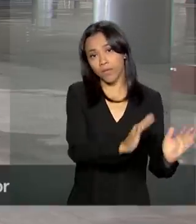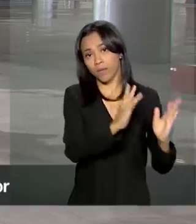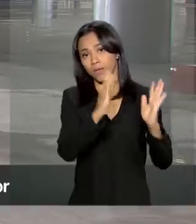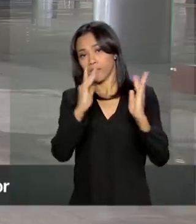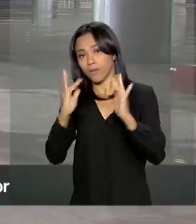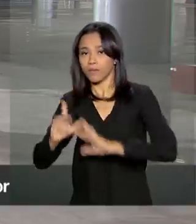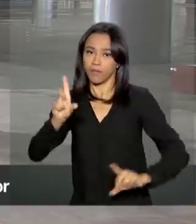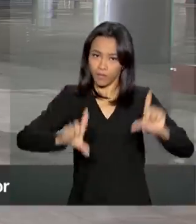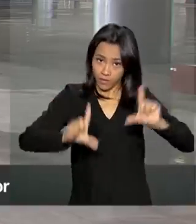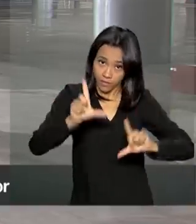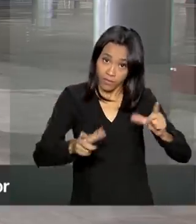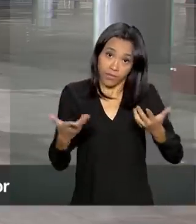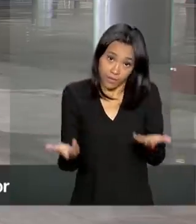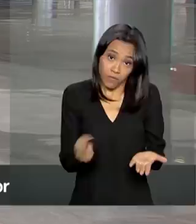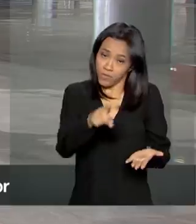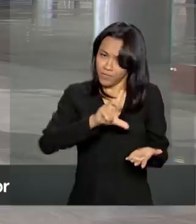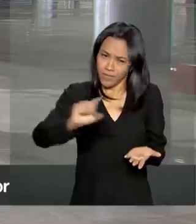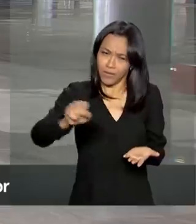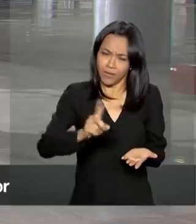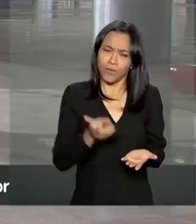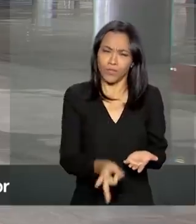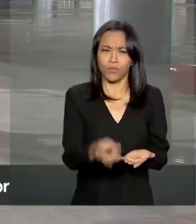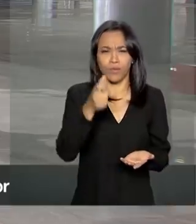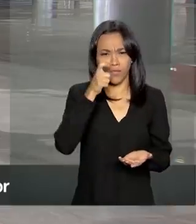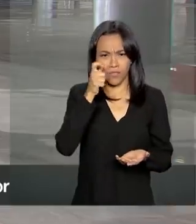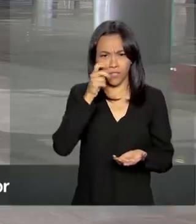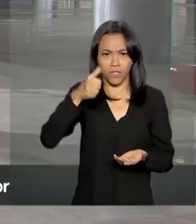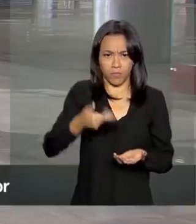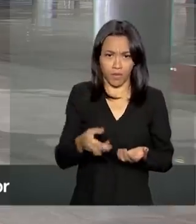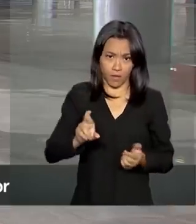nossa programação. E você não saia daí, continue com a